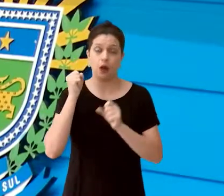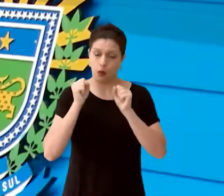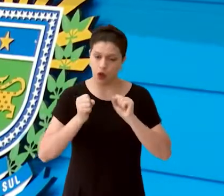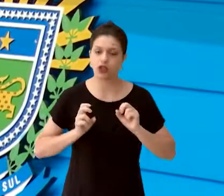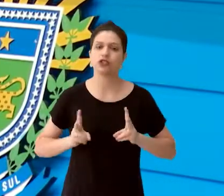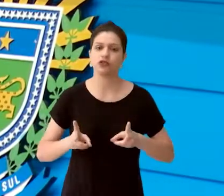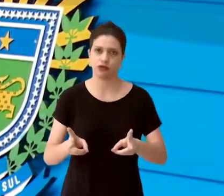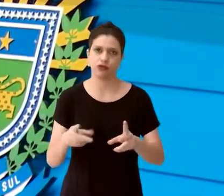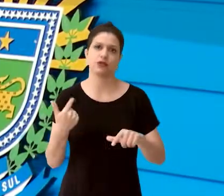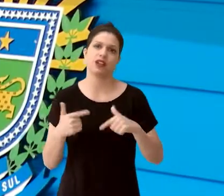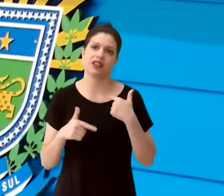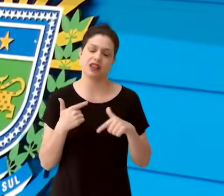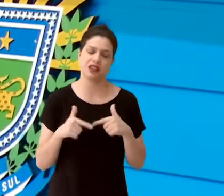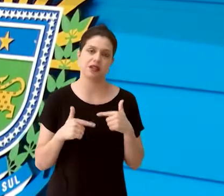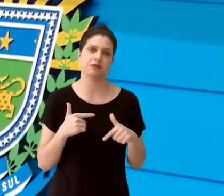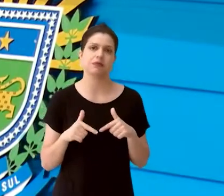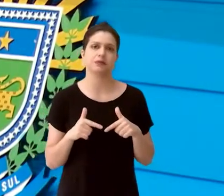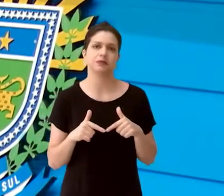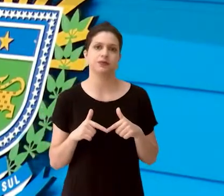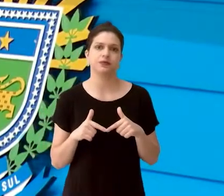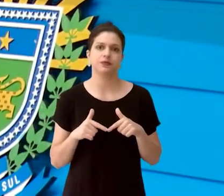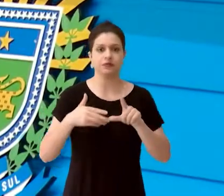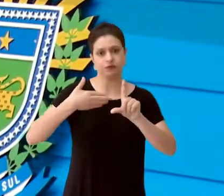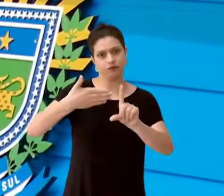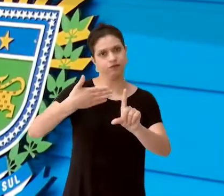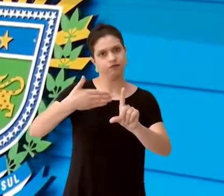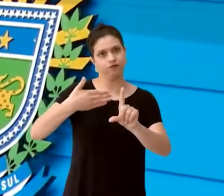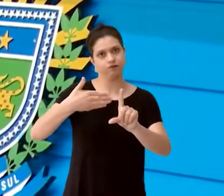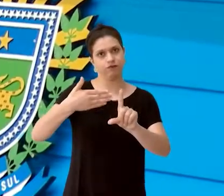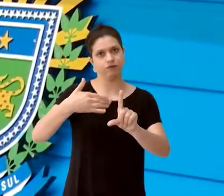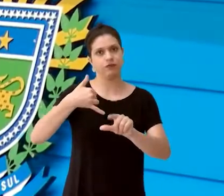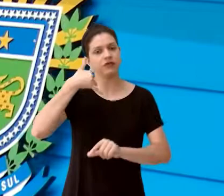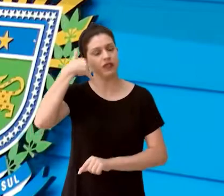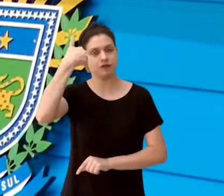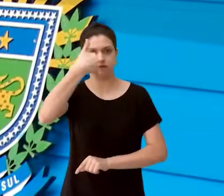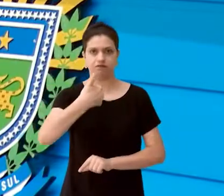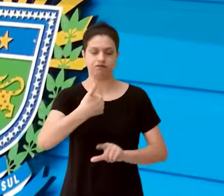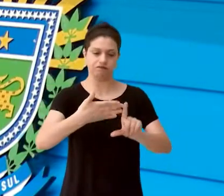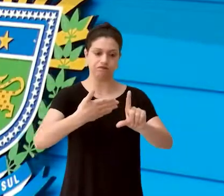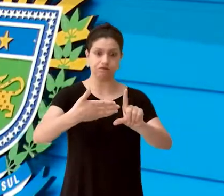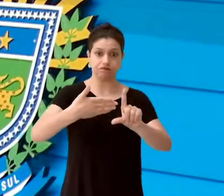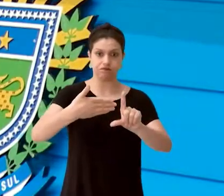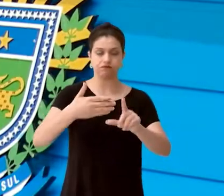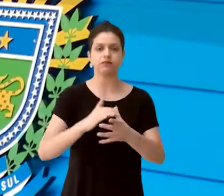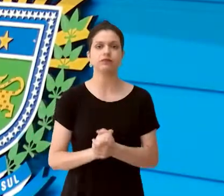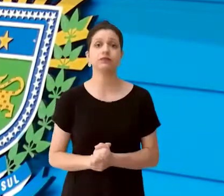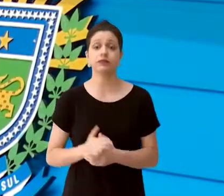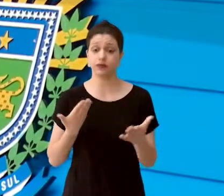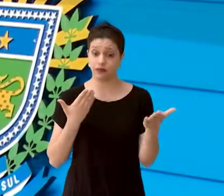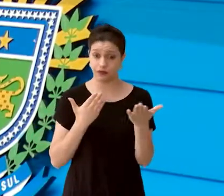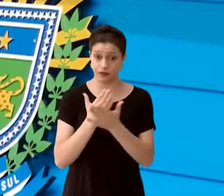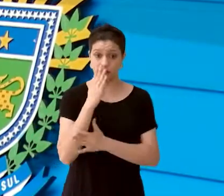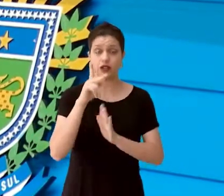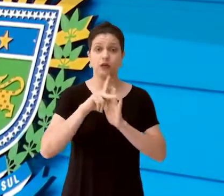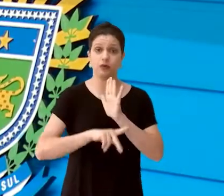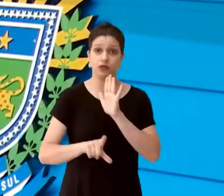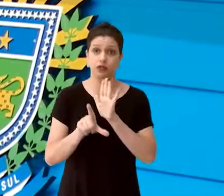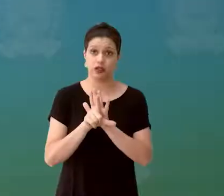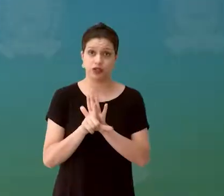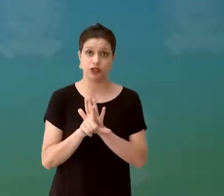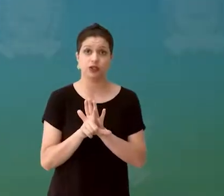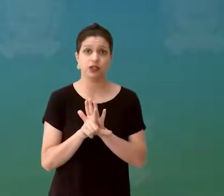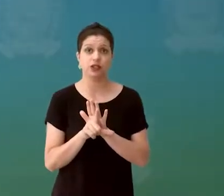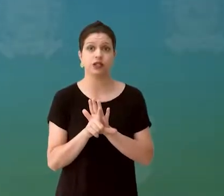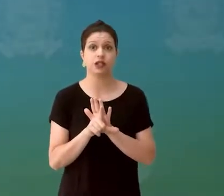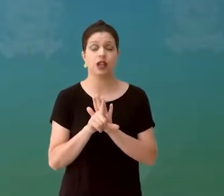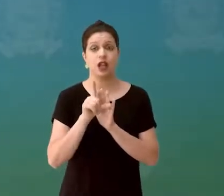teleconferência. Agora, os deputados estaduais podem dar andamento às atividades parlamentares por meio de seus dispositivos móveis.